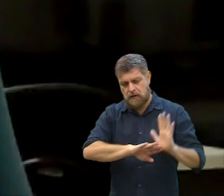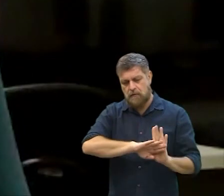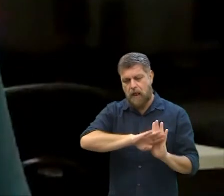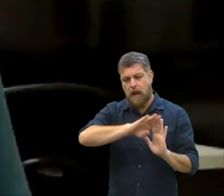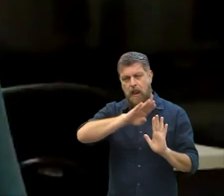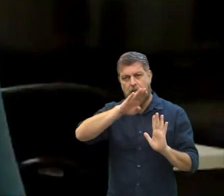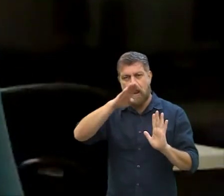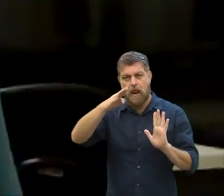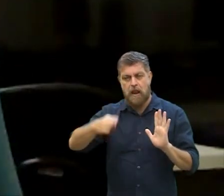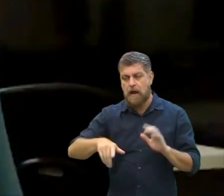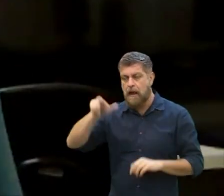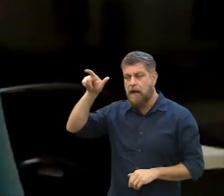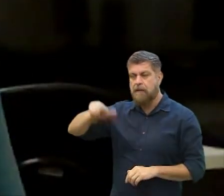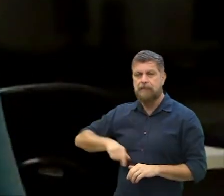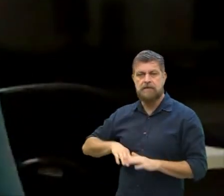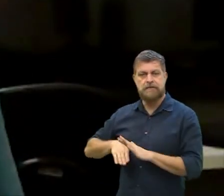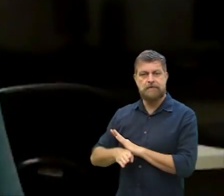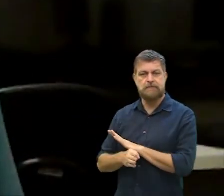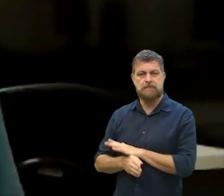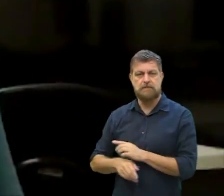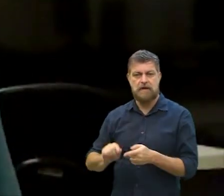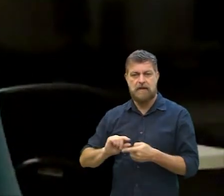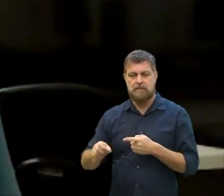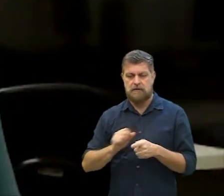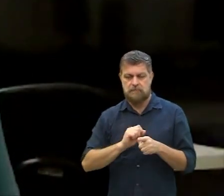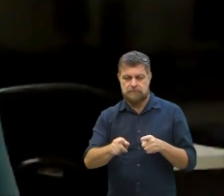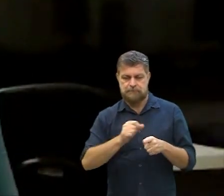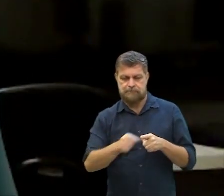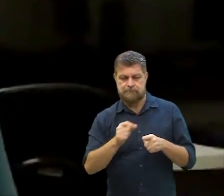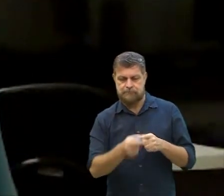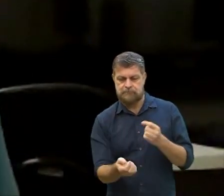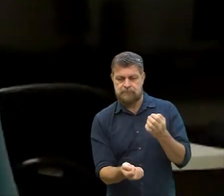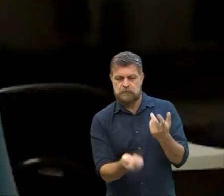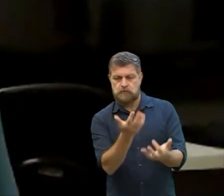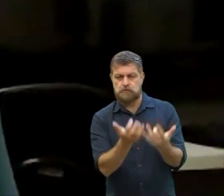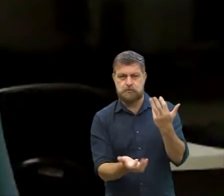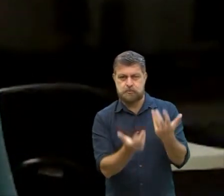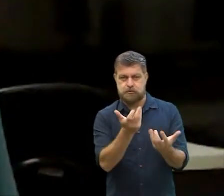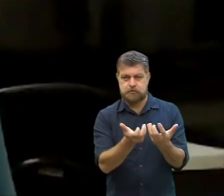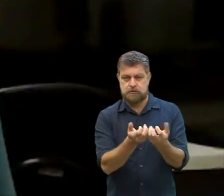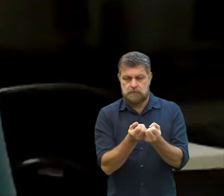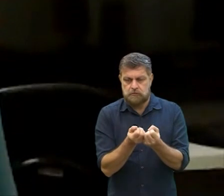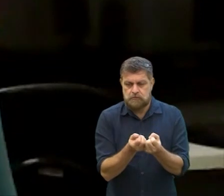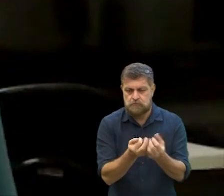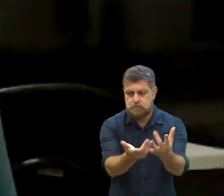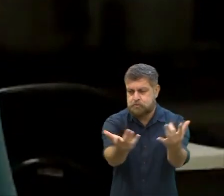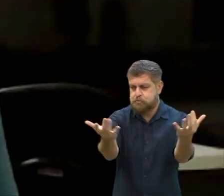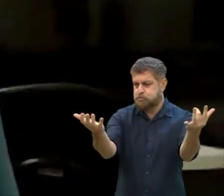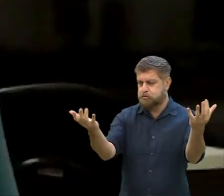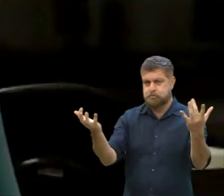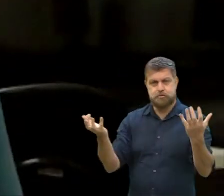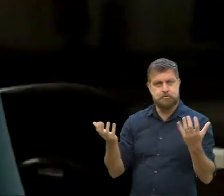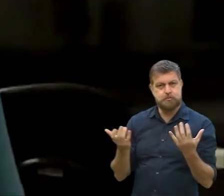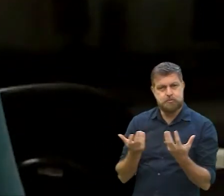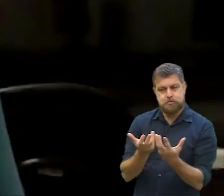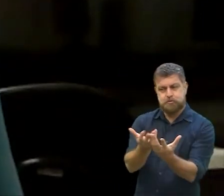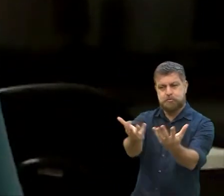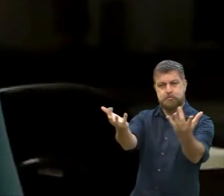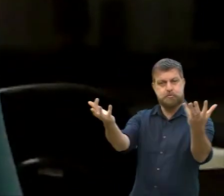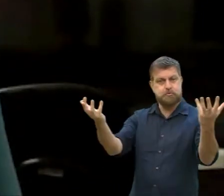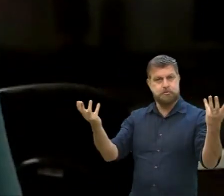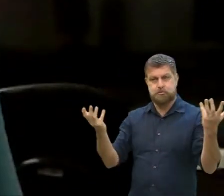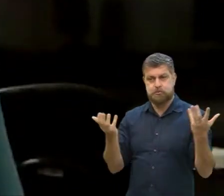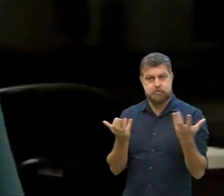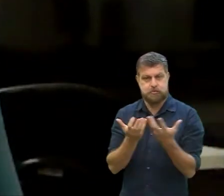esse hábito de simplesmente registrar. O fogo fugindo ao controle, ele vai pegar uma área maior,